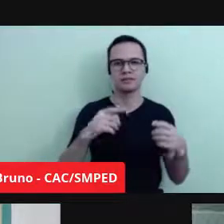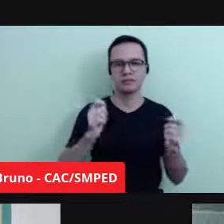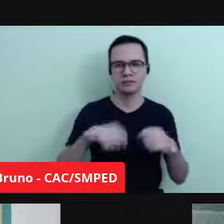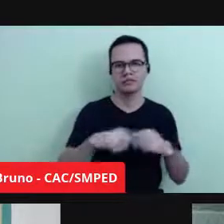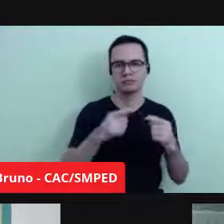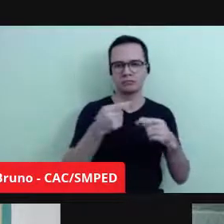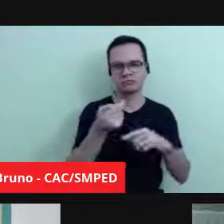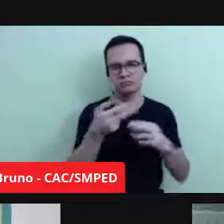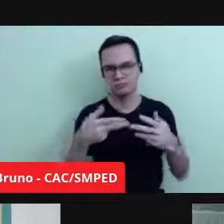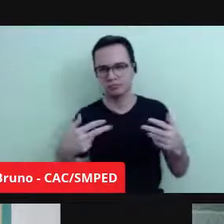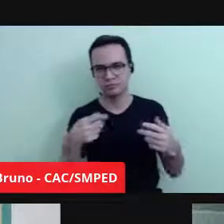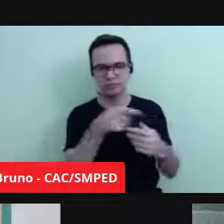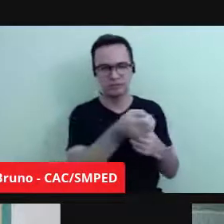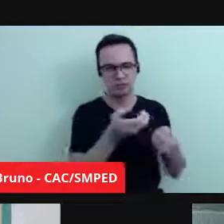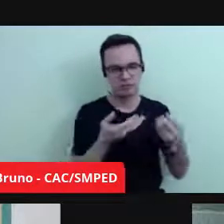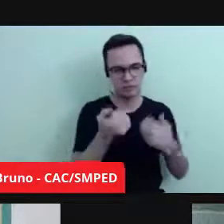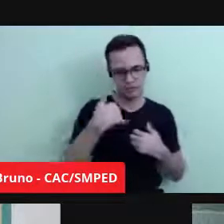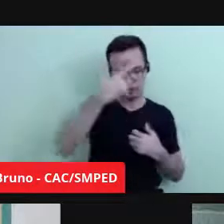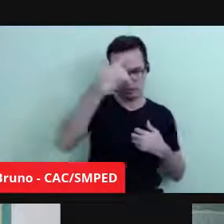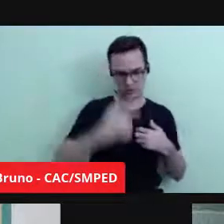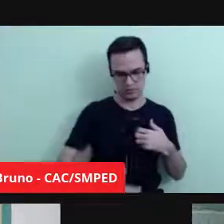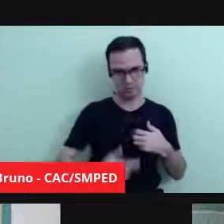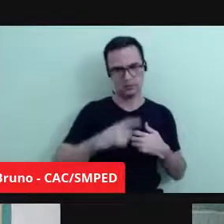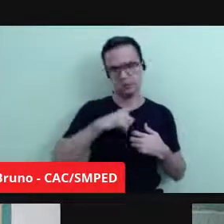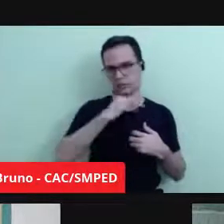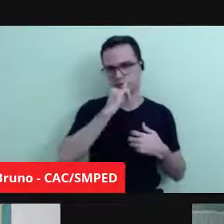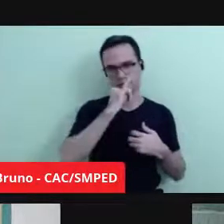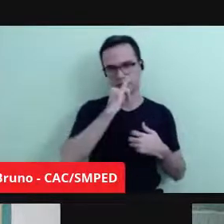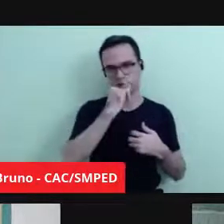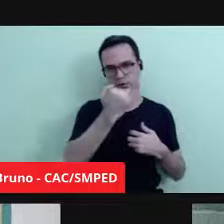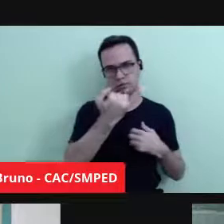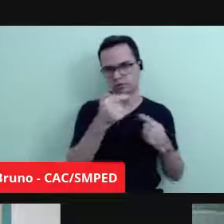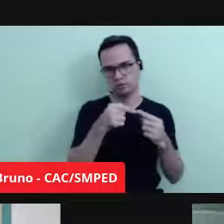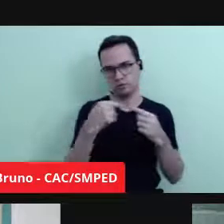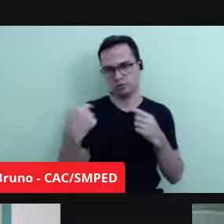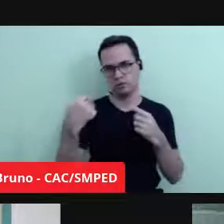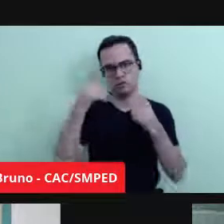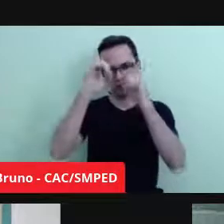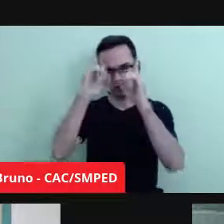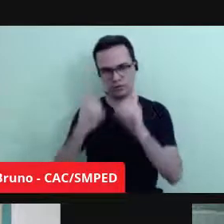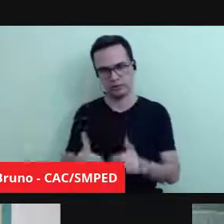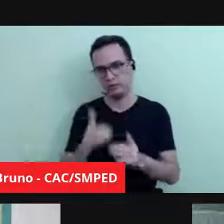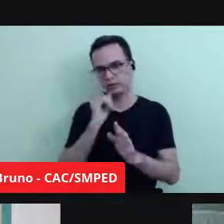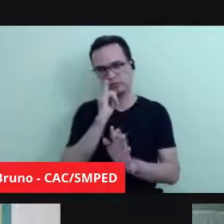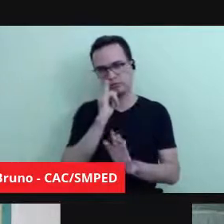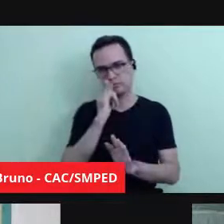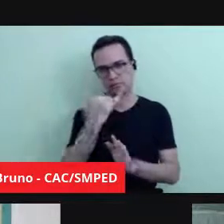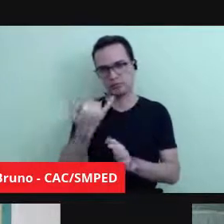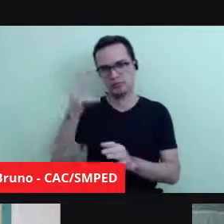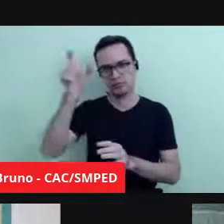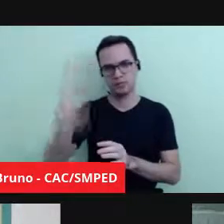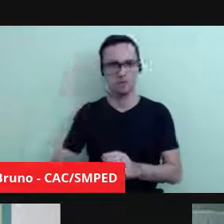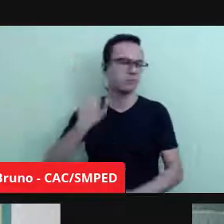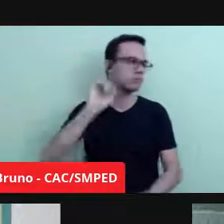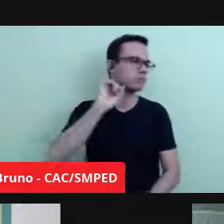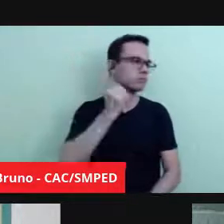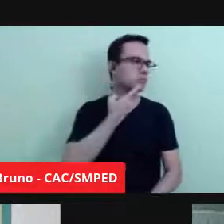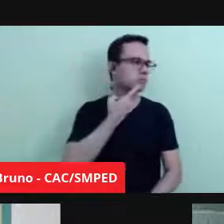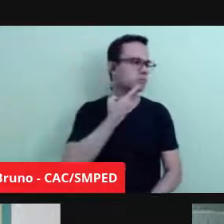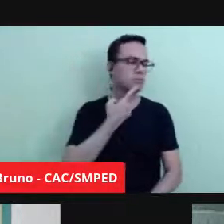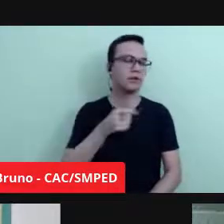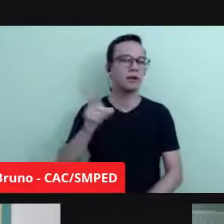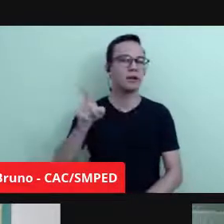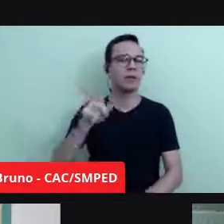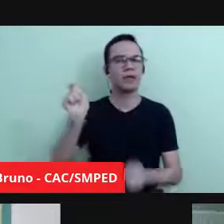recurso que é fornecido para uma pessoa que tem, por exemplo, um determinado tipo de deficiência, vou pegar aqui o exemplo da pessoa surda, vai servir